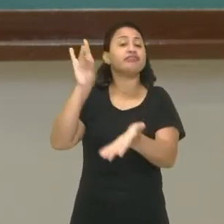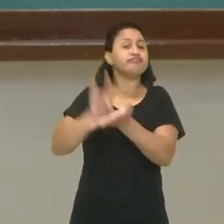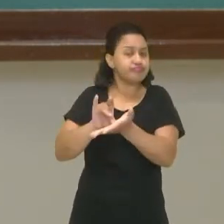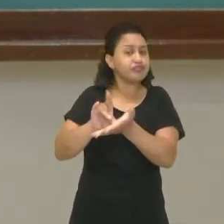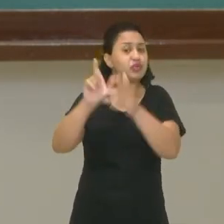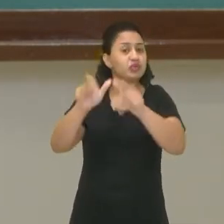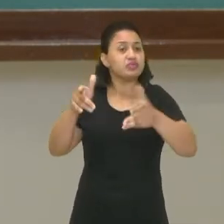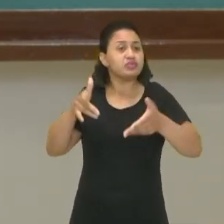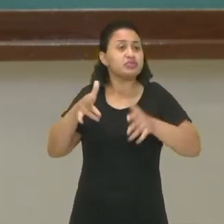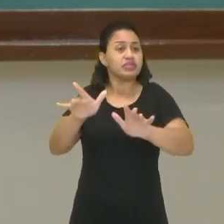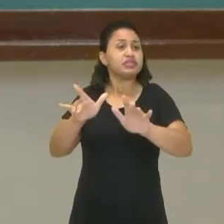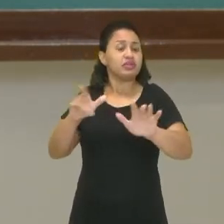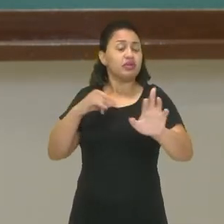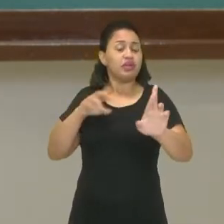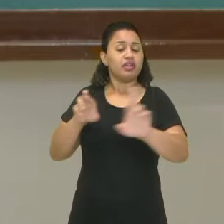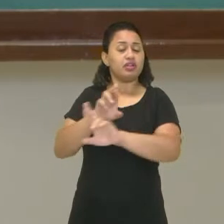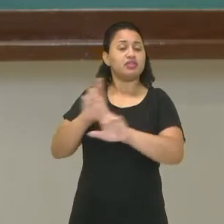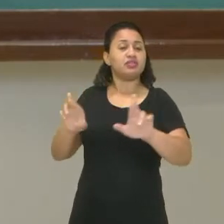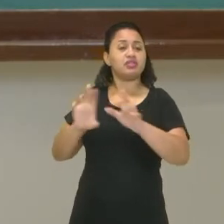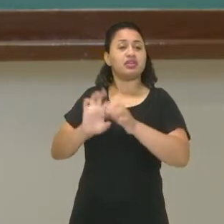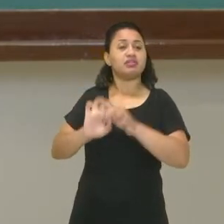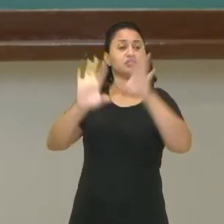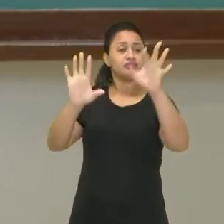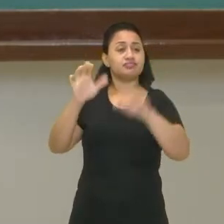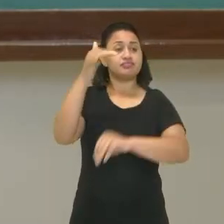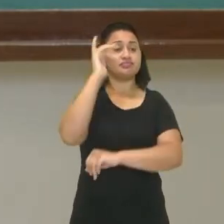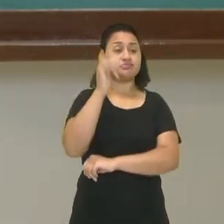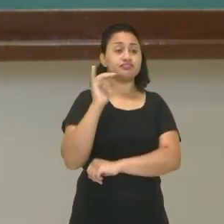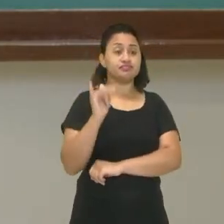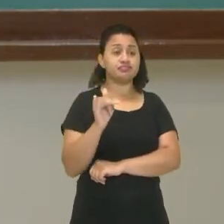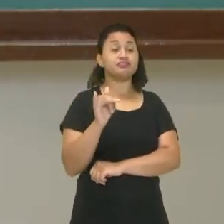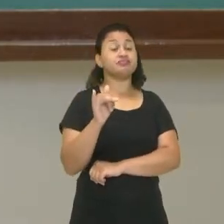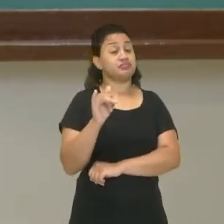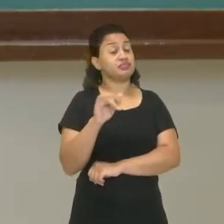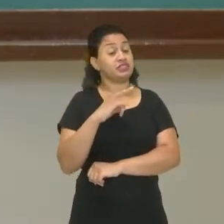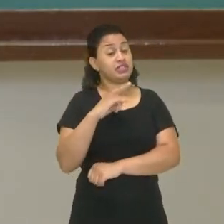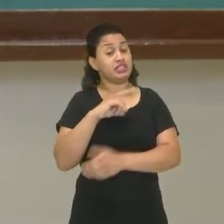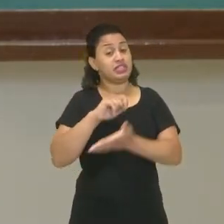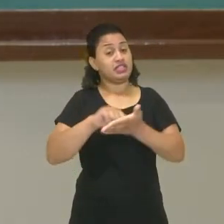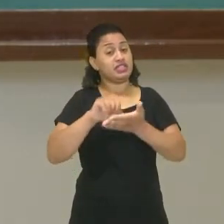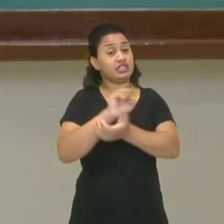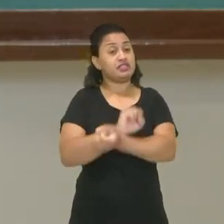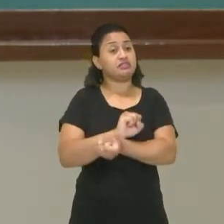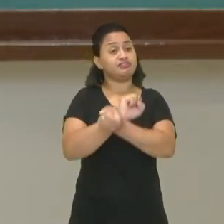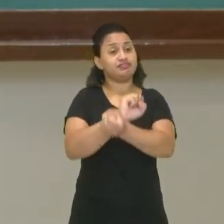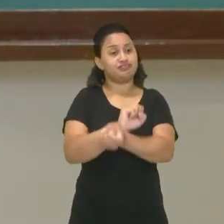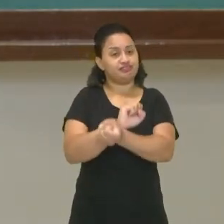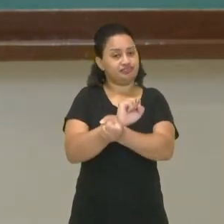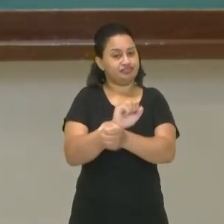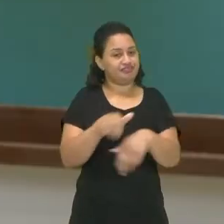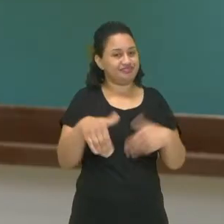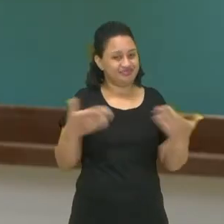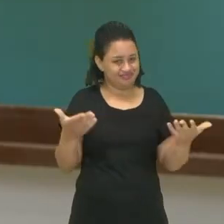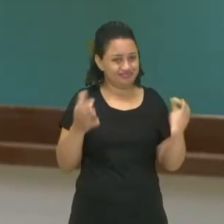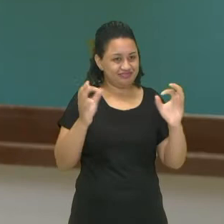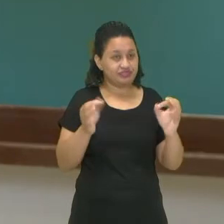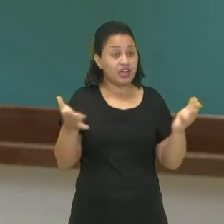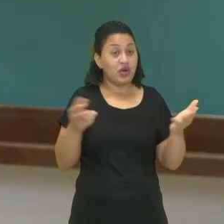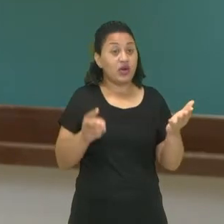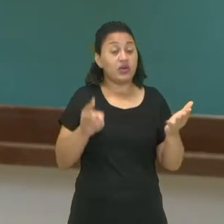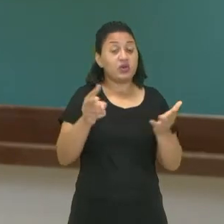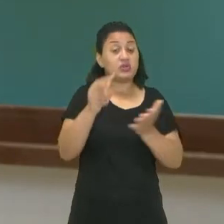natal, associada à liberdade. E na narrativa está escravizado. Então, continuando a